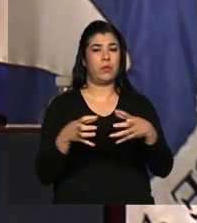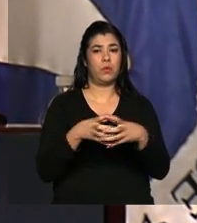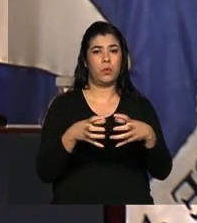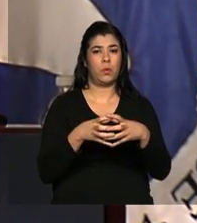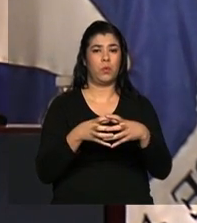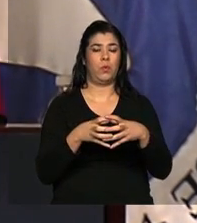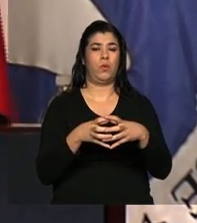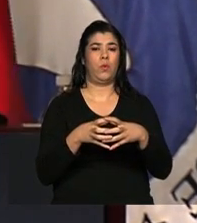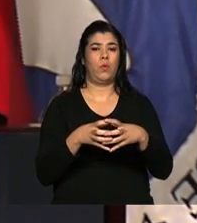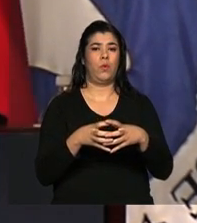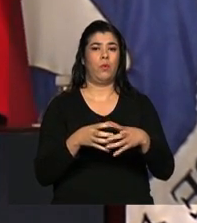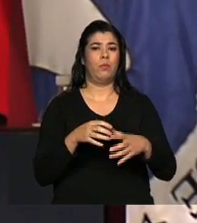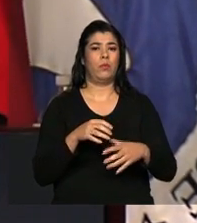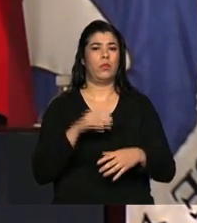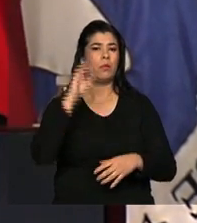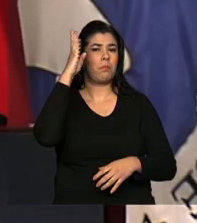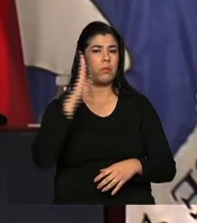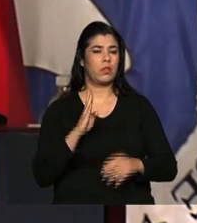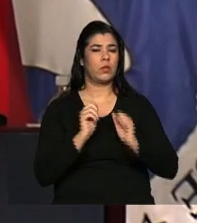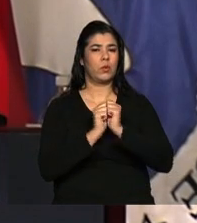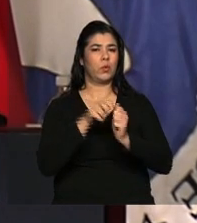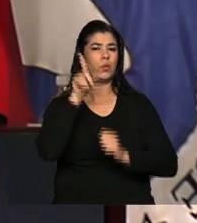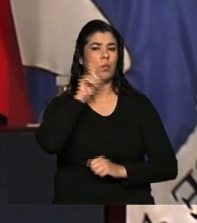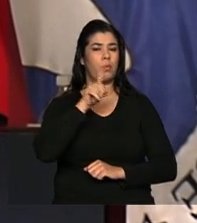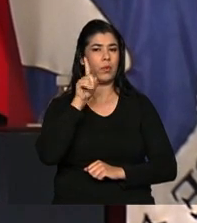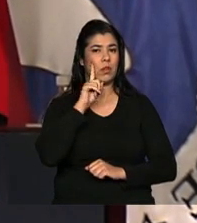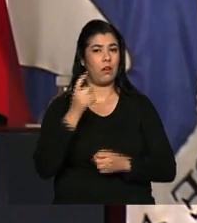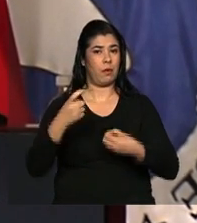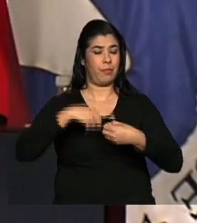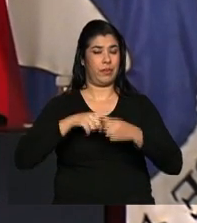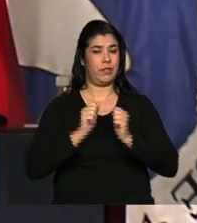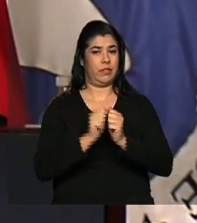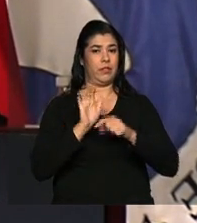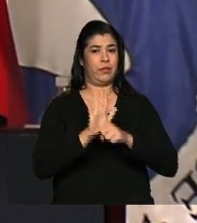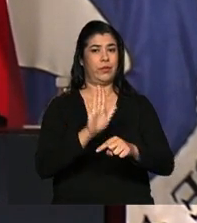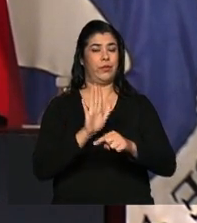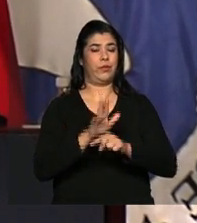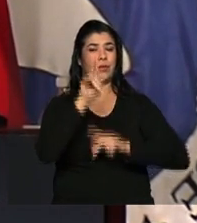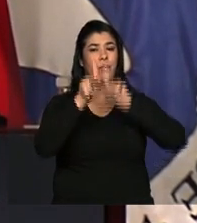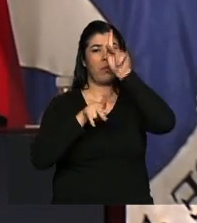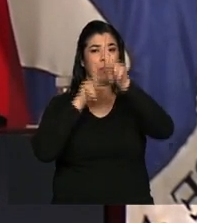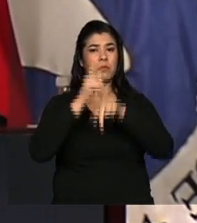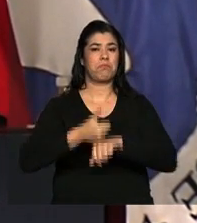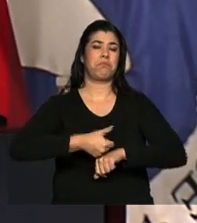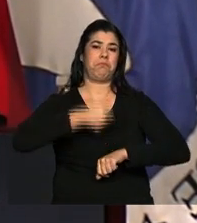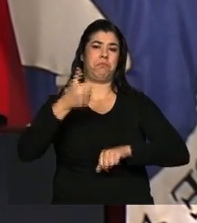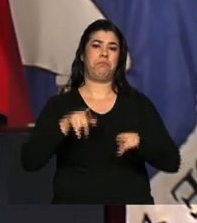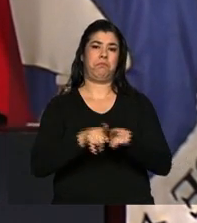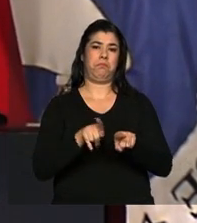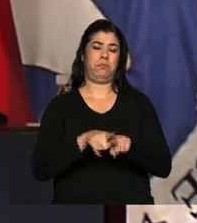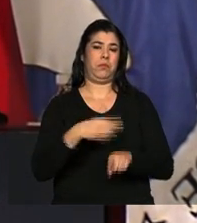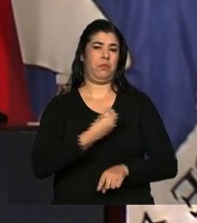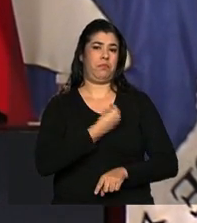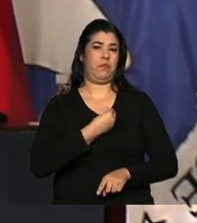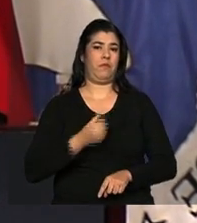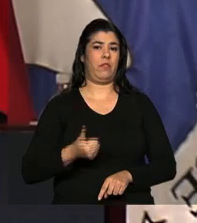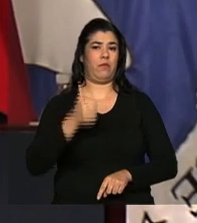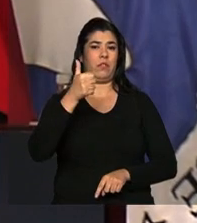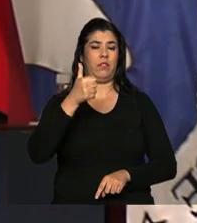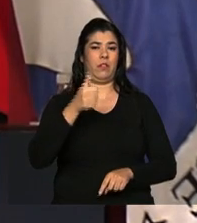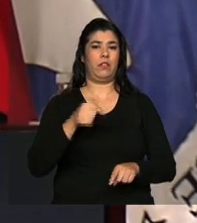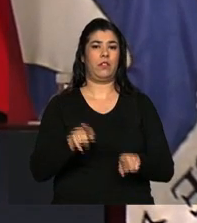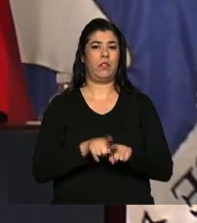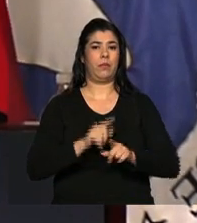americanas, tem contribuído para a melhora do padrão de vida de toda a população brasileira e para o crescimento do nosso